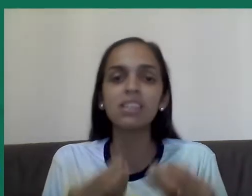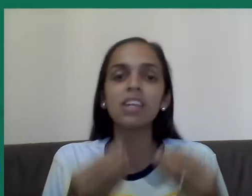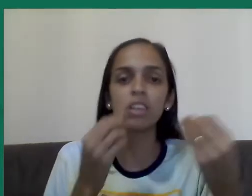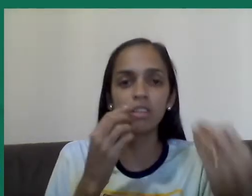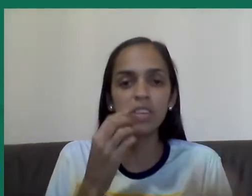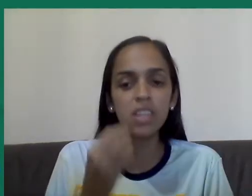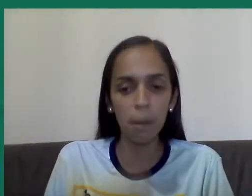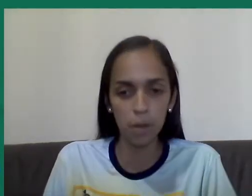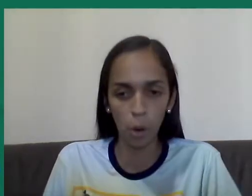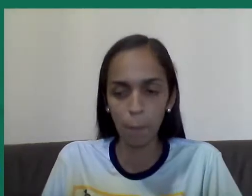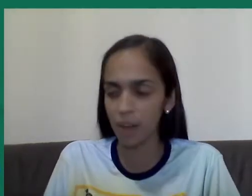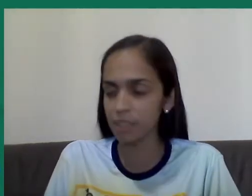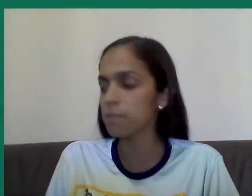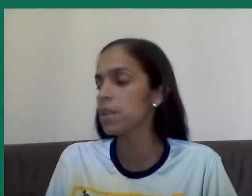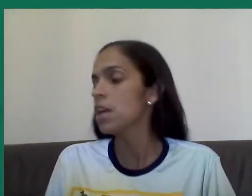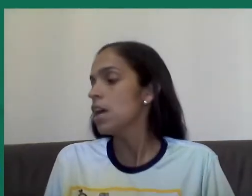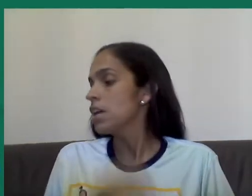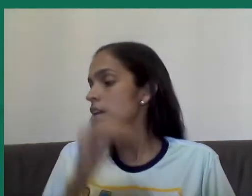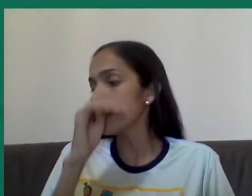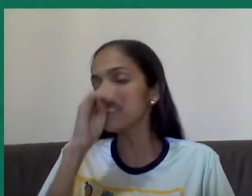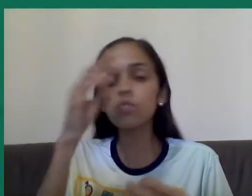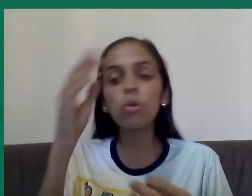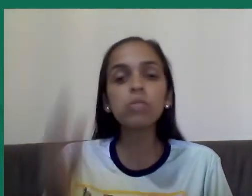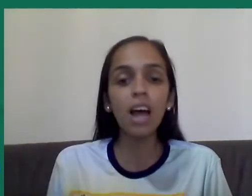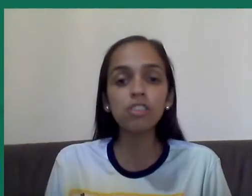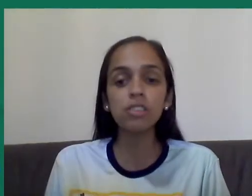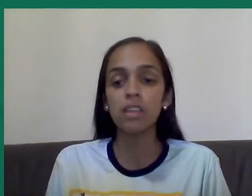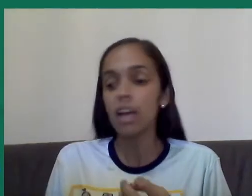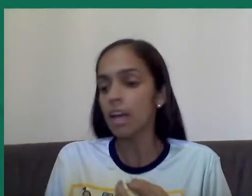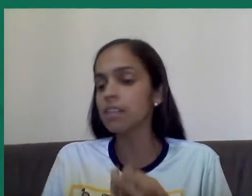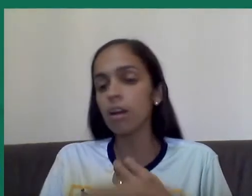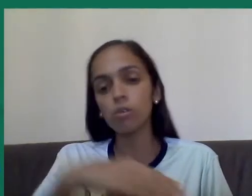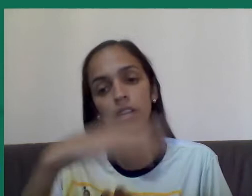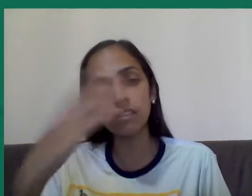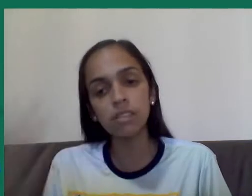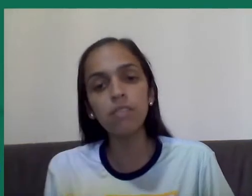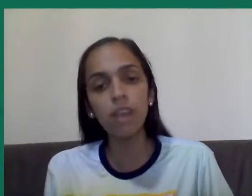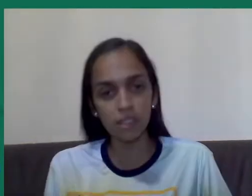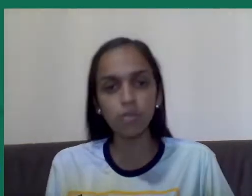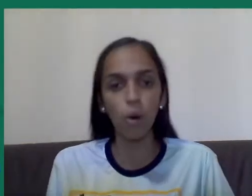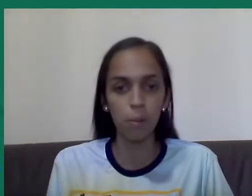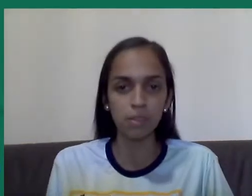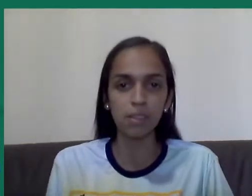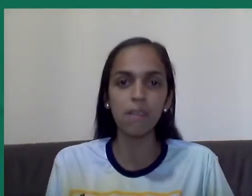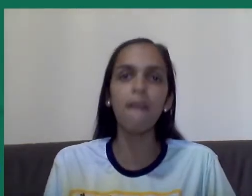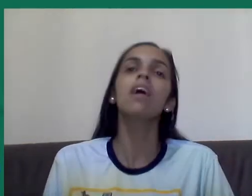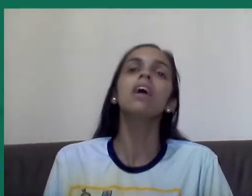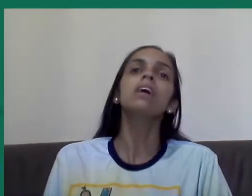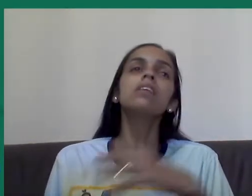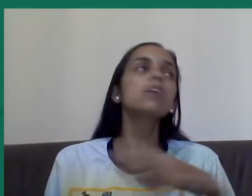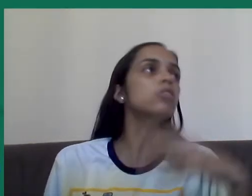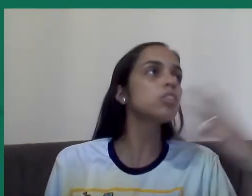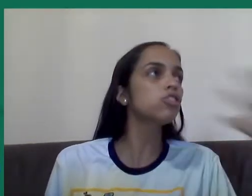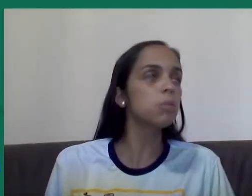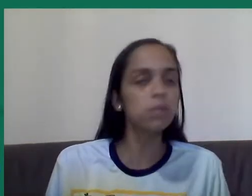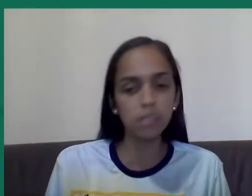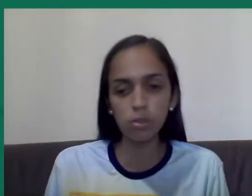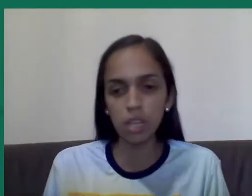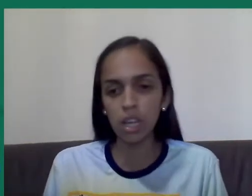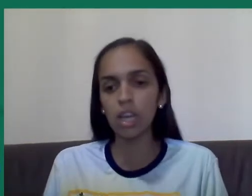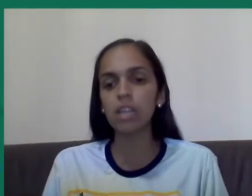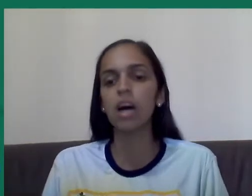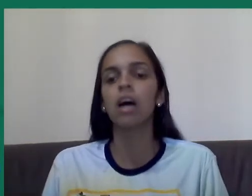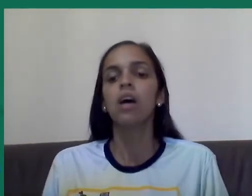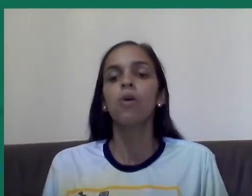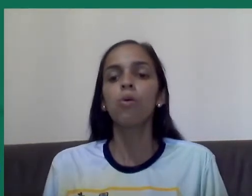menor parte, tendo que dividir a menor parte. E aí esses contrastes, eles acontecem de diversas formas, né? Tanto na